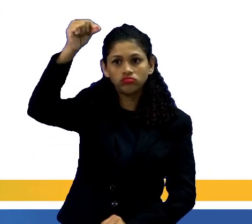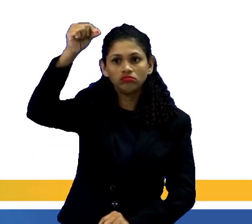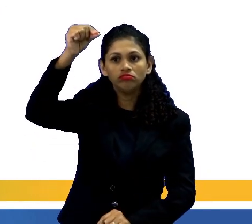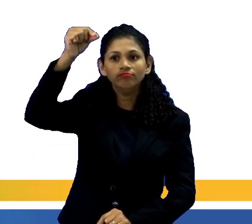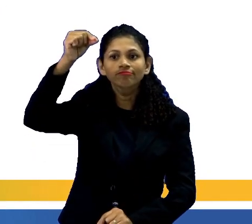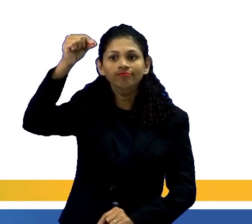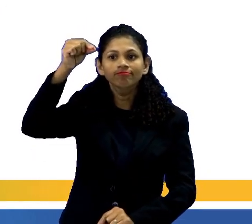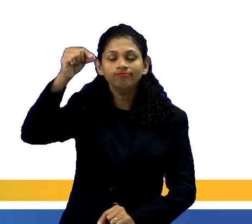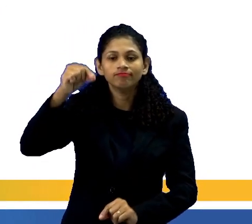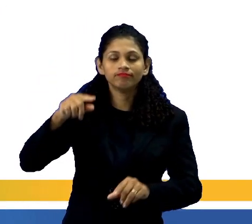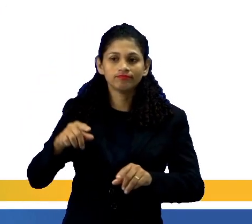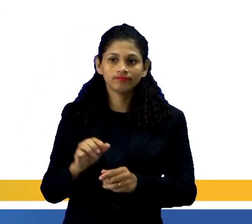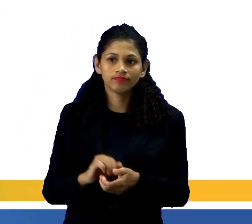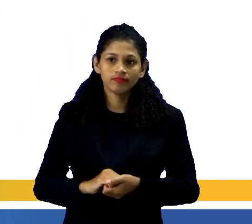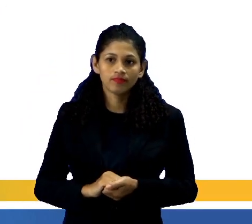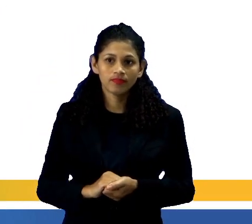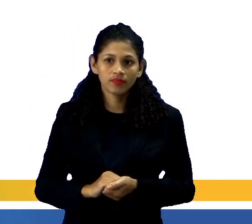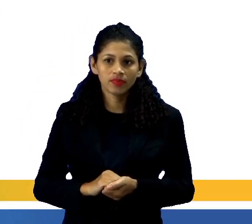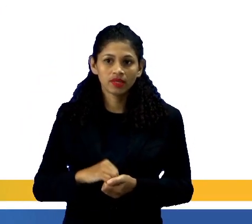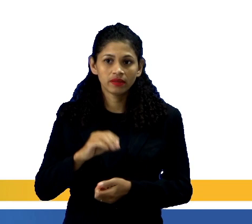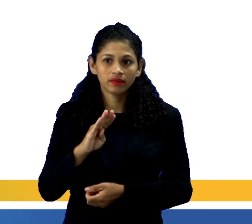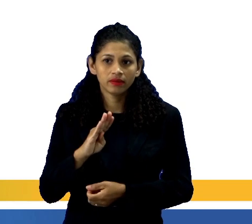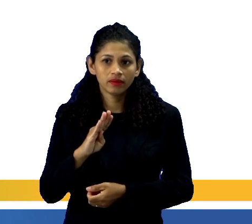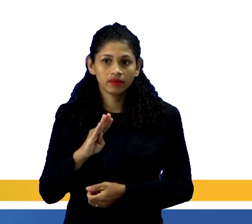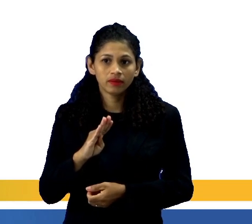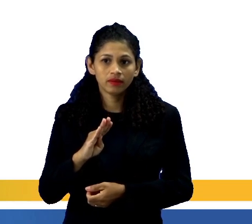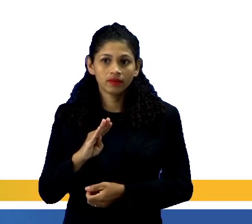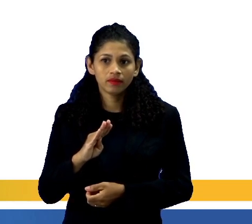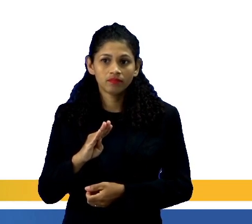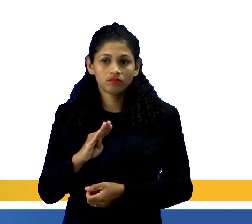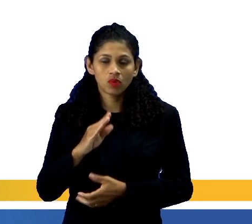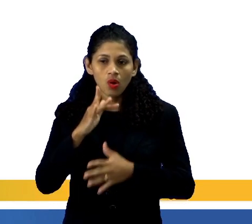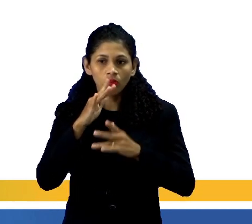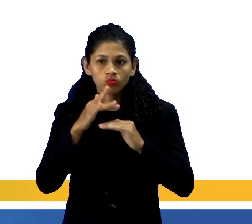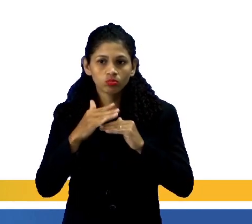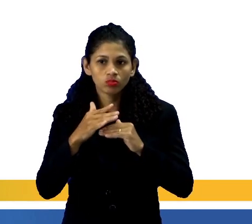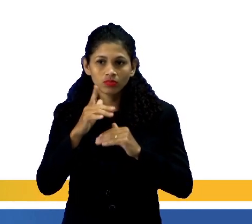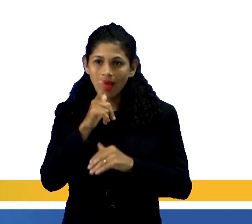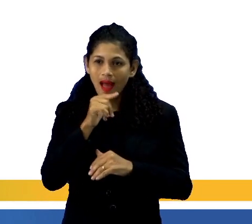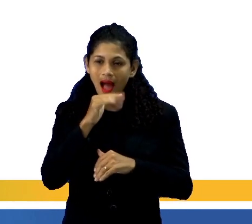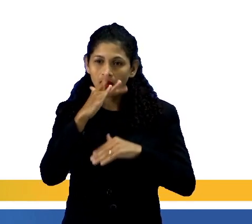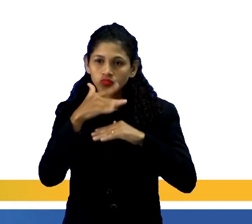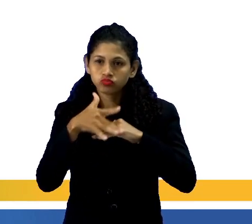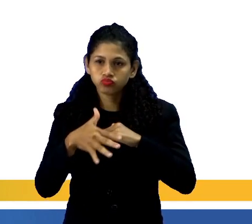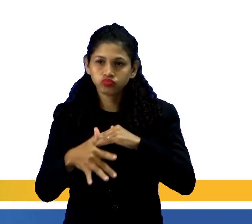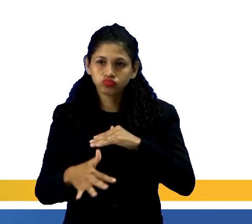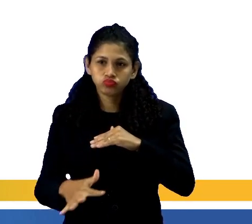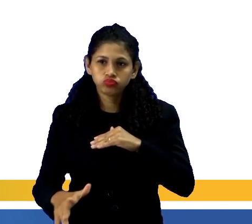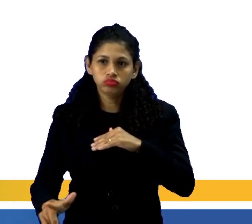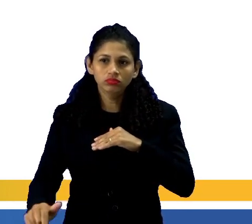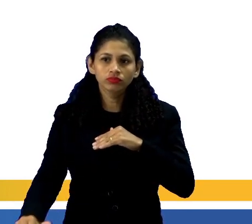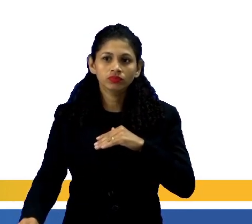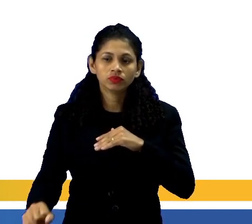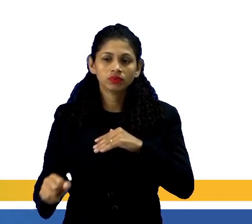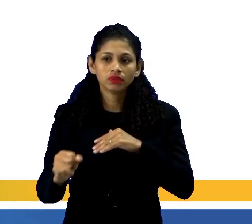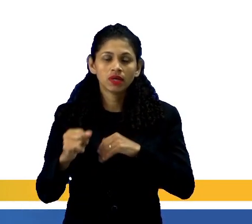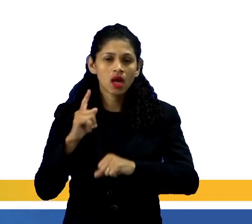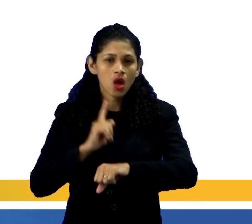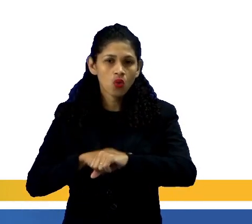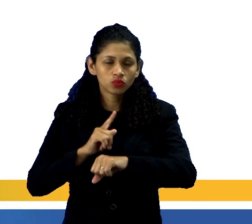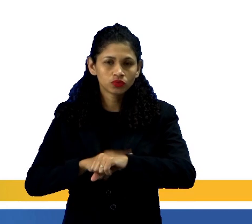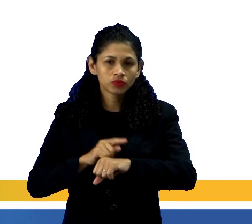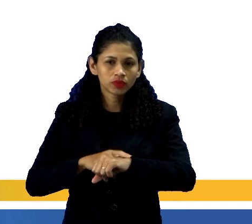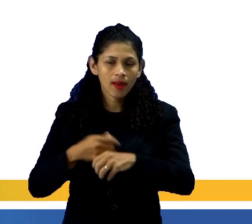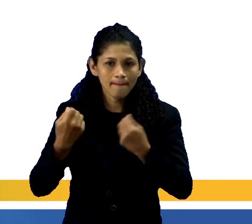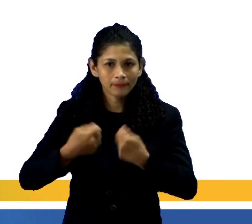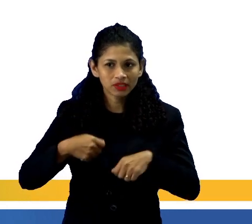Letra D. Vazão de um ralo e o tempo necessário para esvaziar um reservatório. Lembrando que